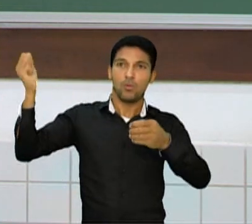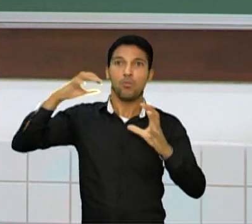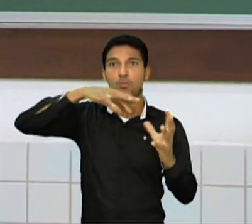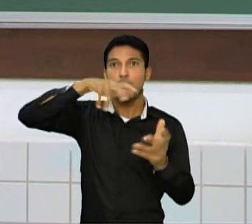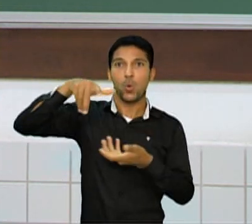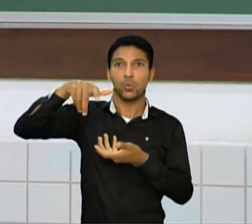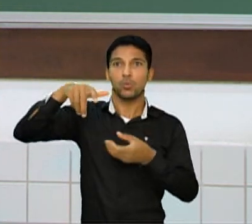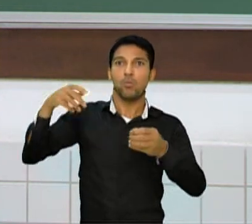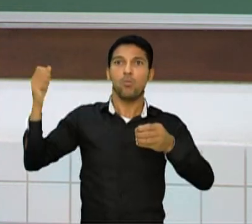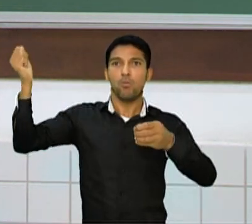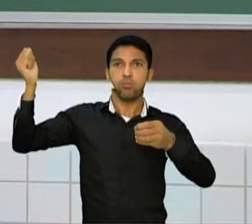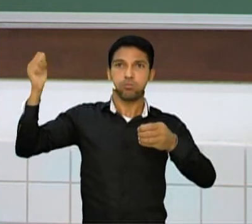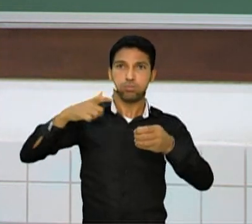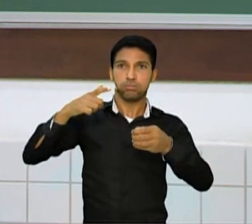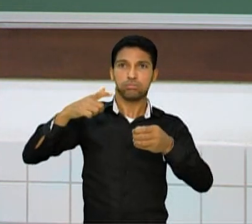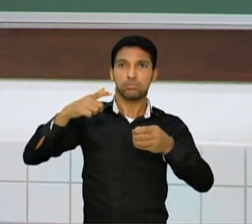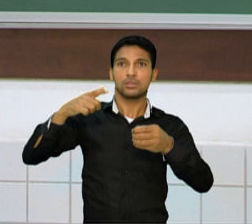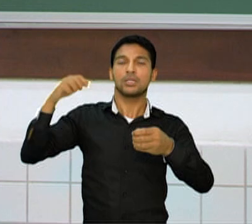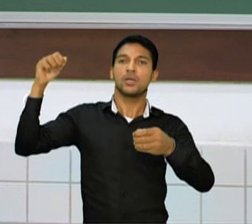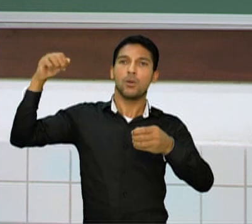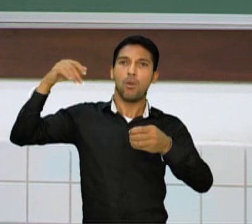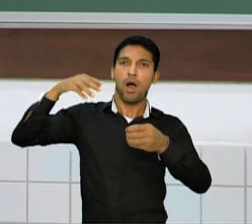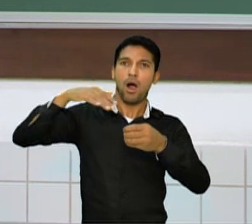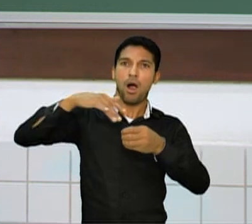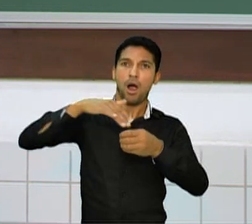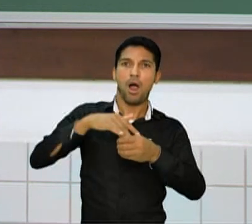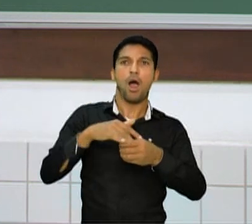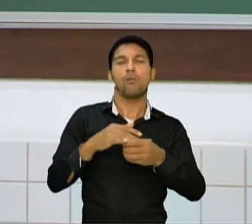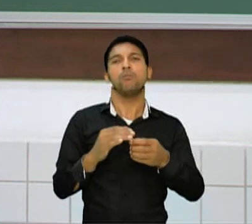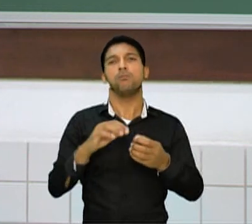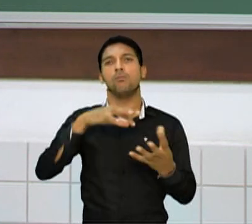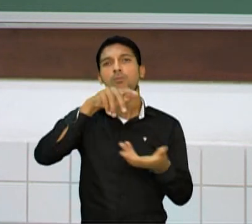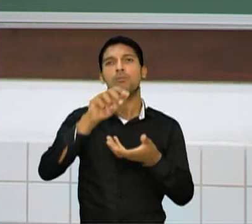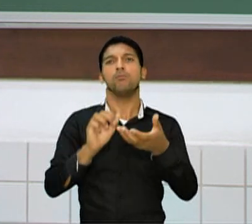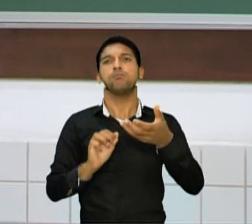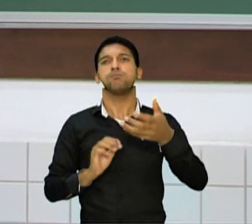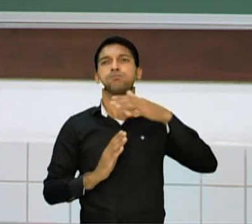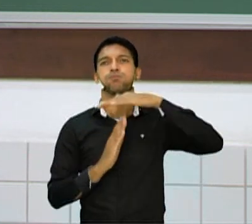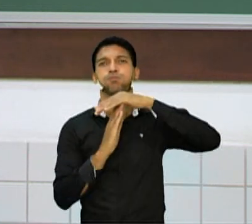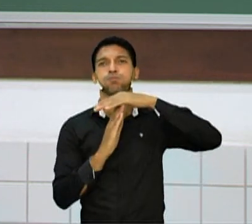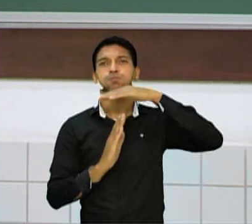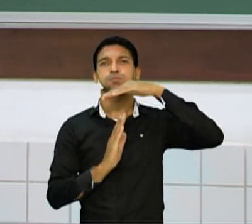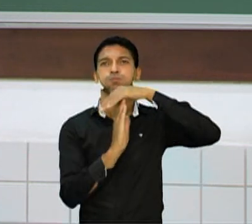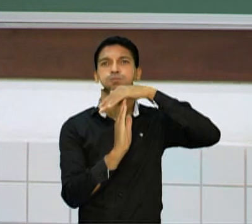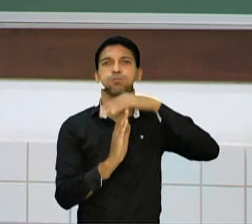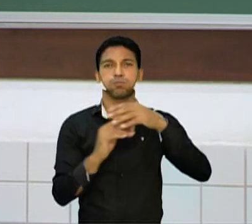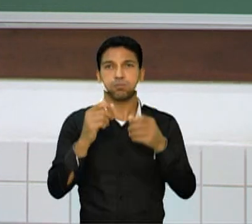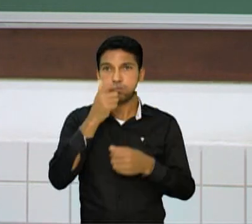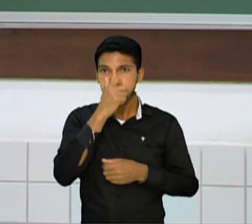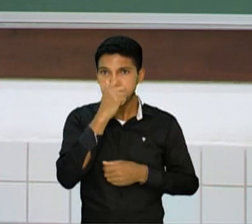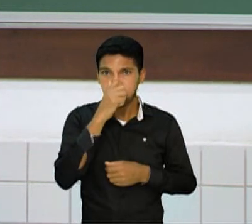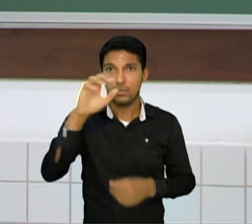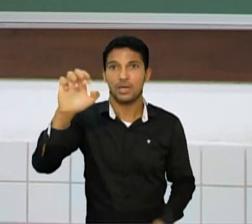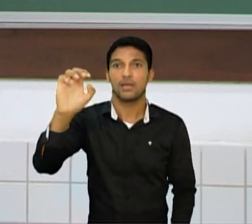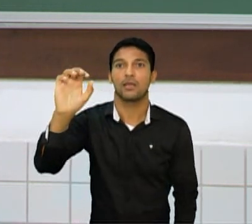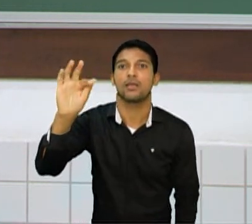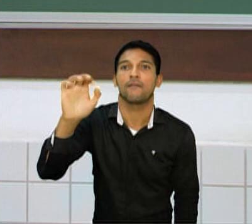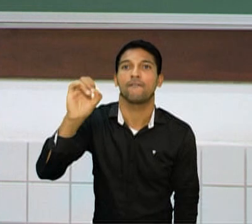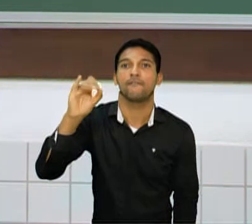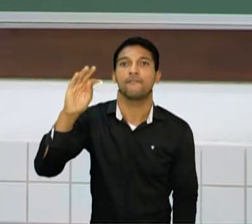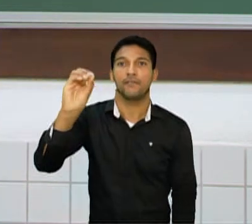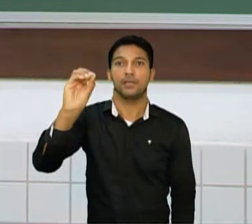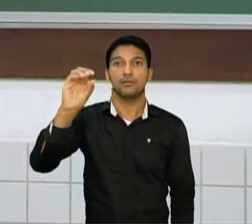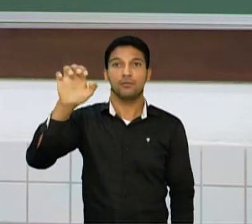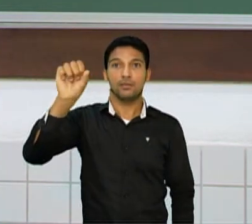foi sendo agressivamente colocado na nossa sociedade pela construção e industrialização. Dentro